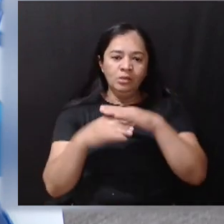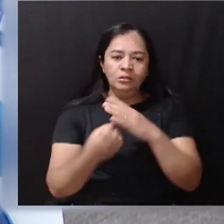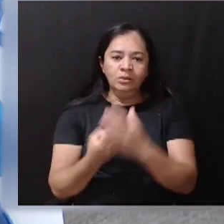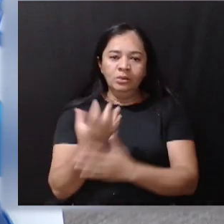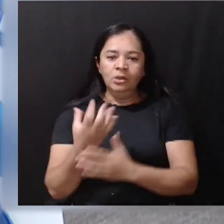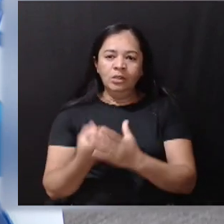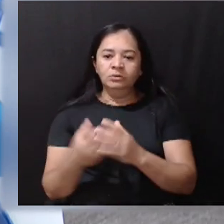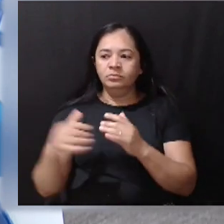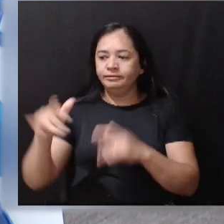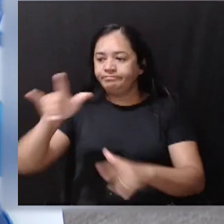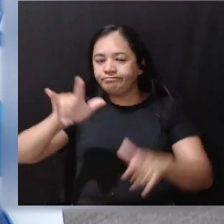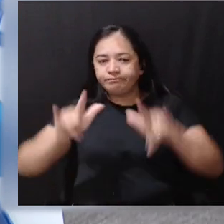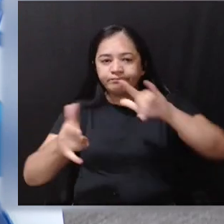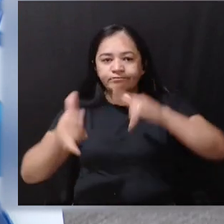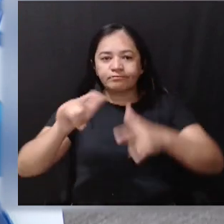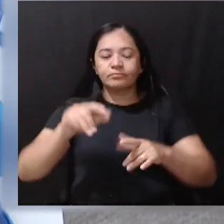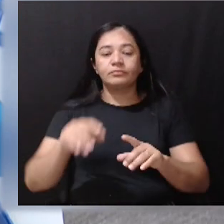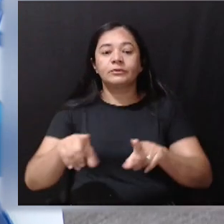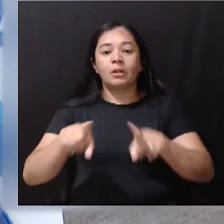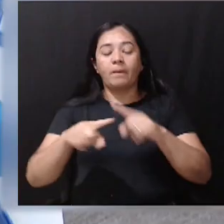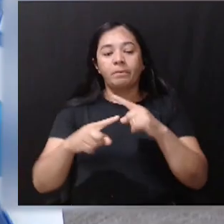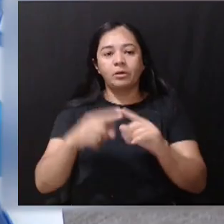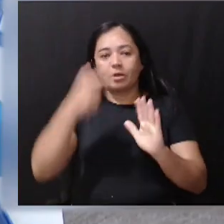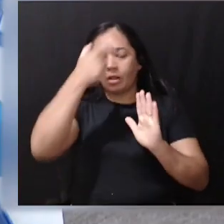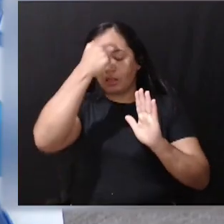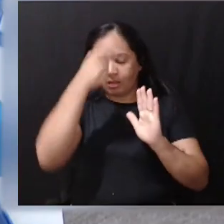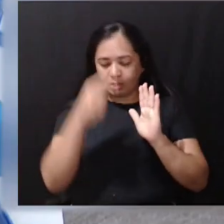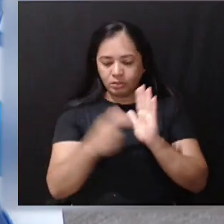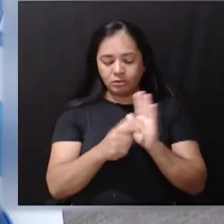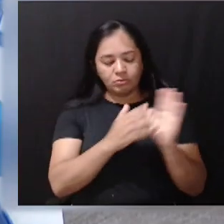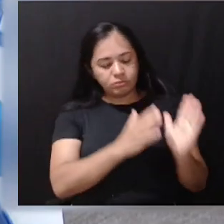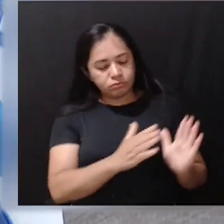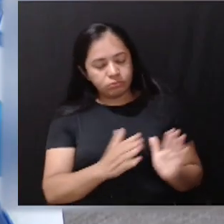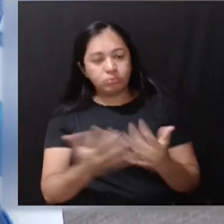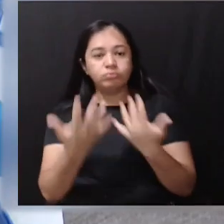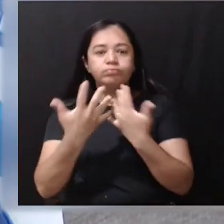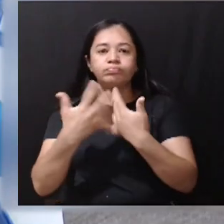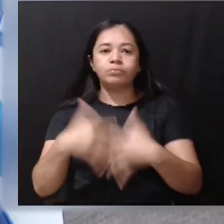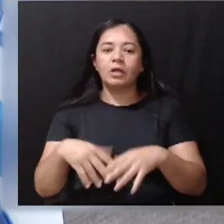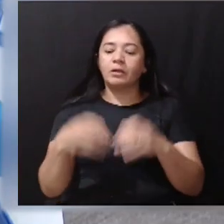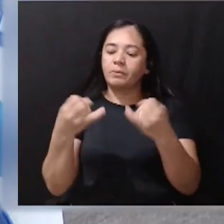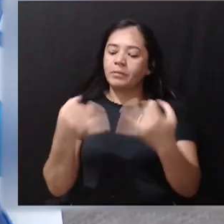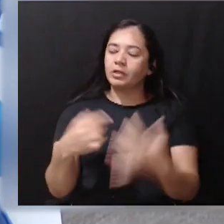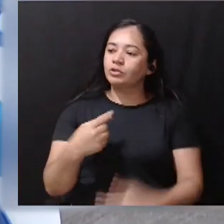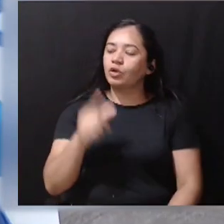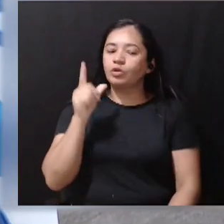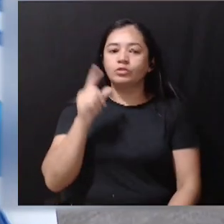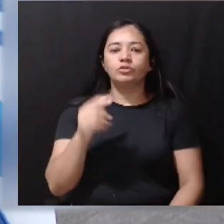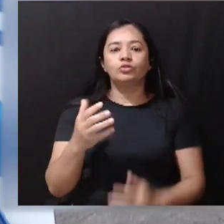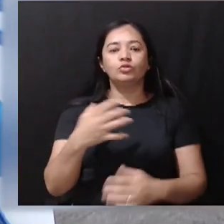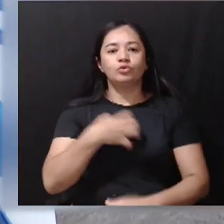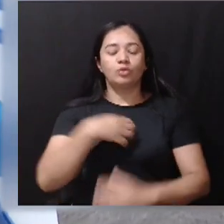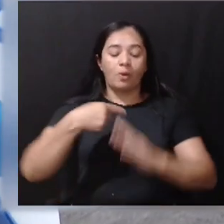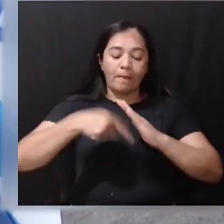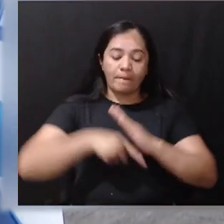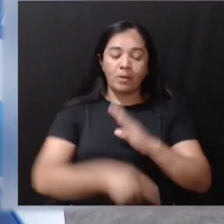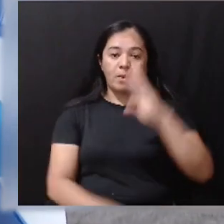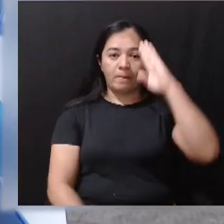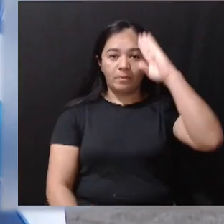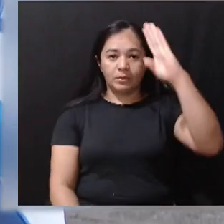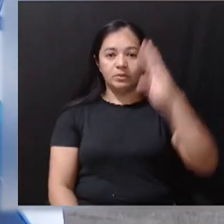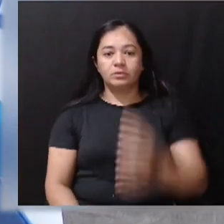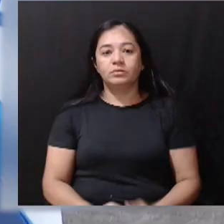manipulados, como a inteligência artificial funciona, que foi a explicação que a gente teve aqui de forma mais profunda e principalmente como que a